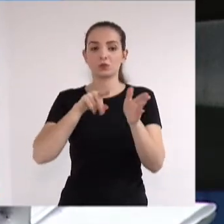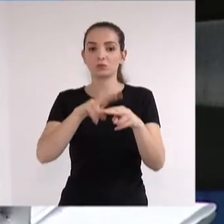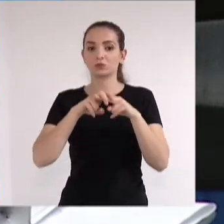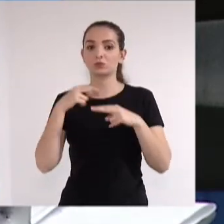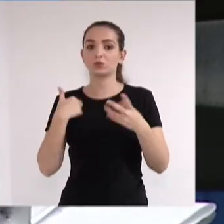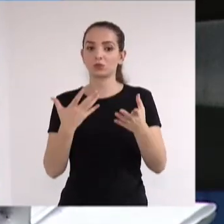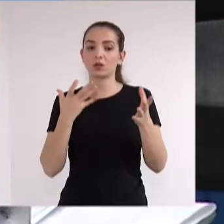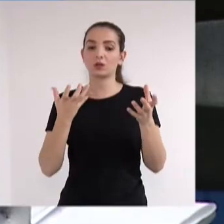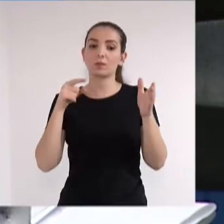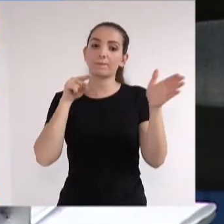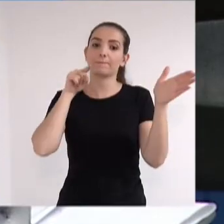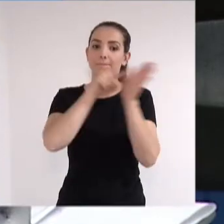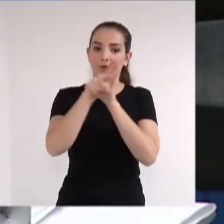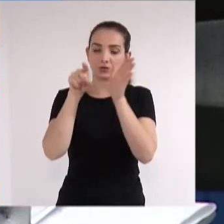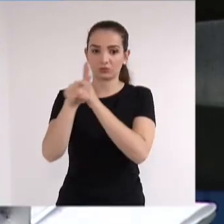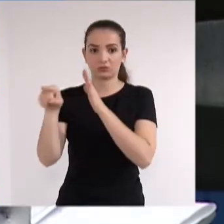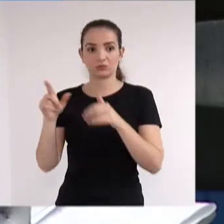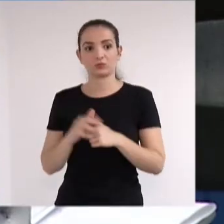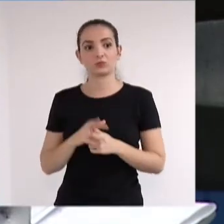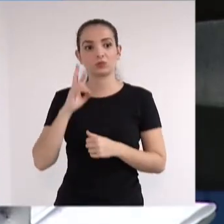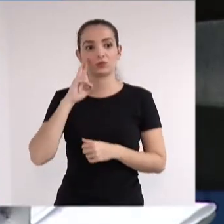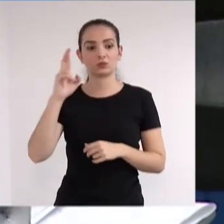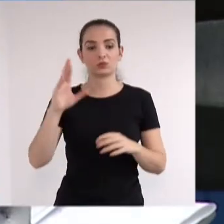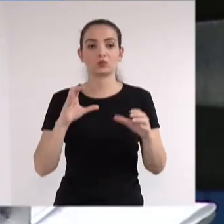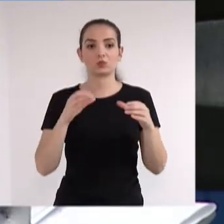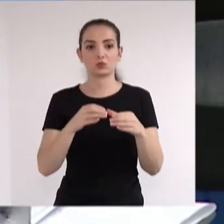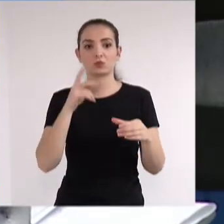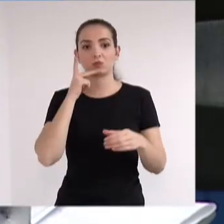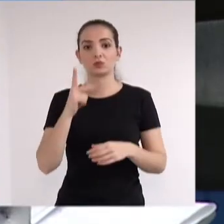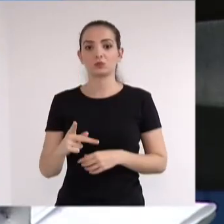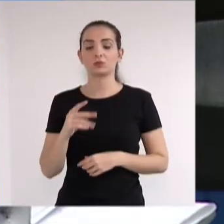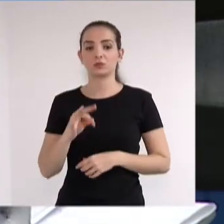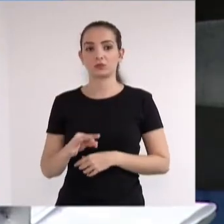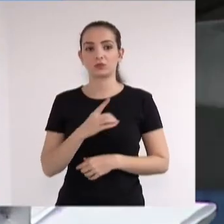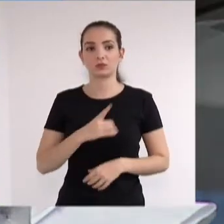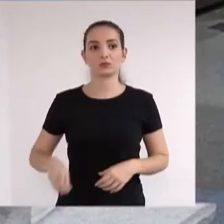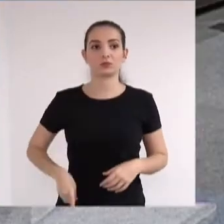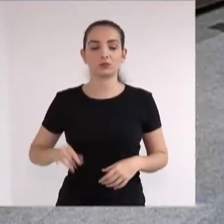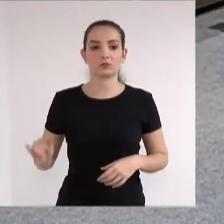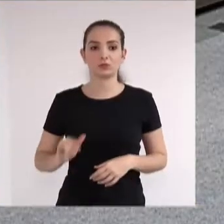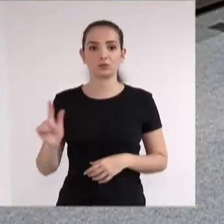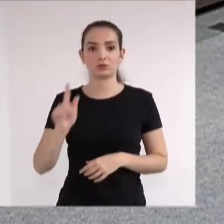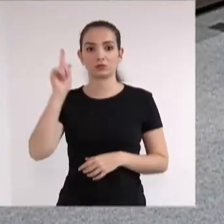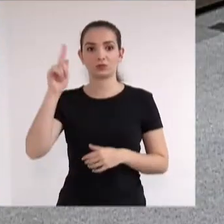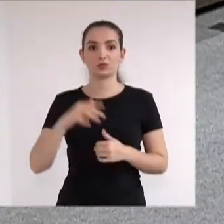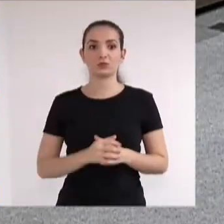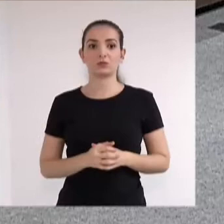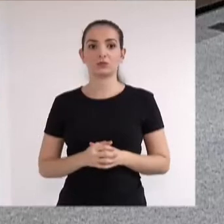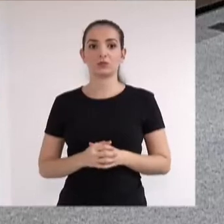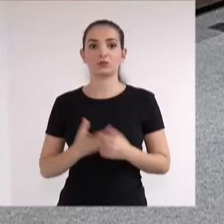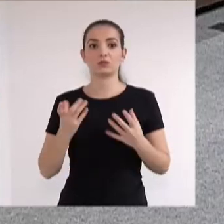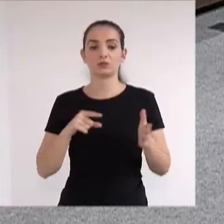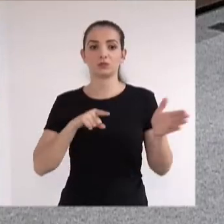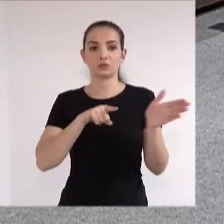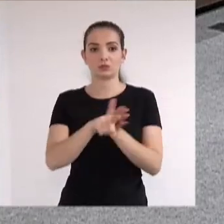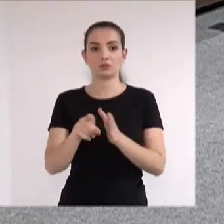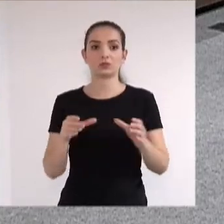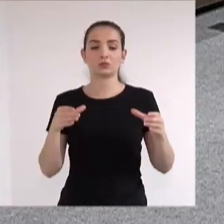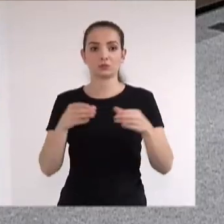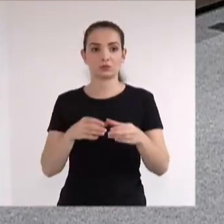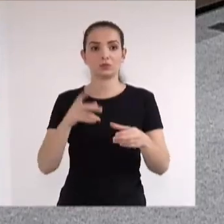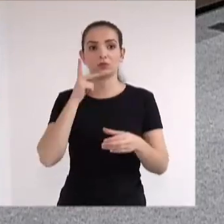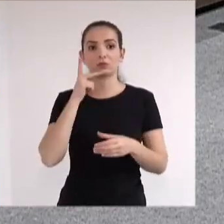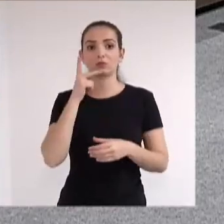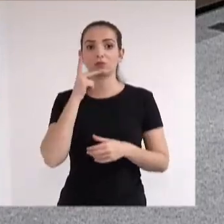consultar o líder do Partido dos Trabalhadores, deputado João Grandão. Quero consultar o líder do